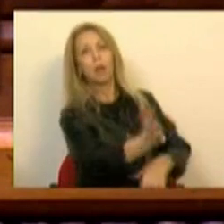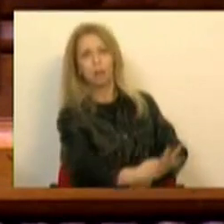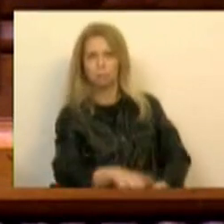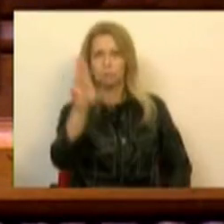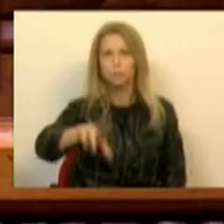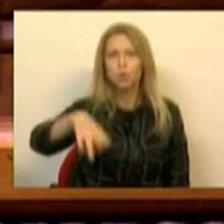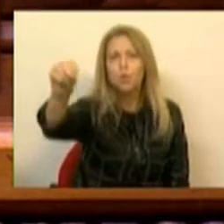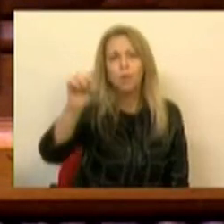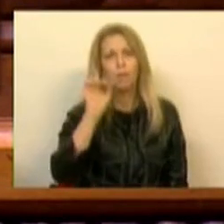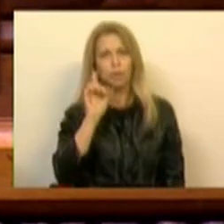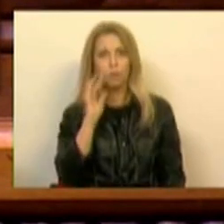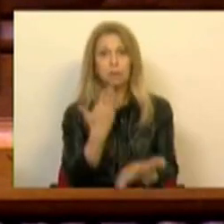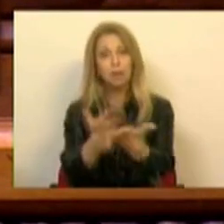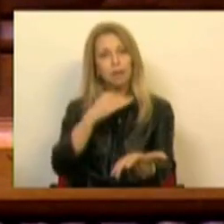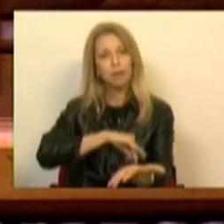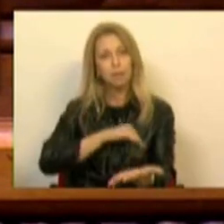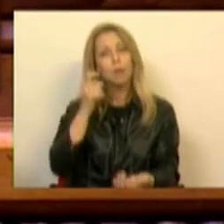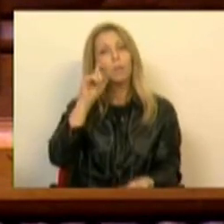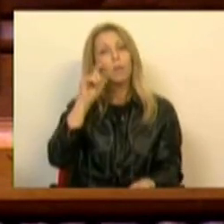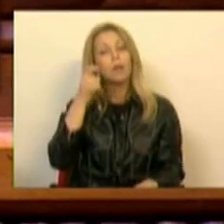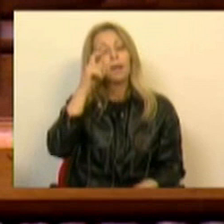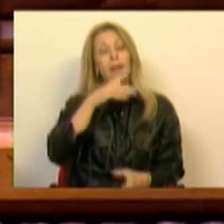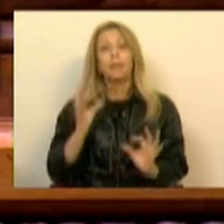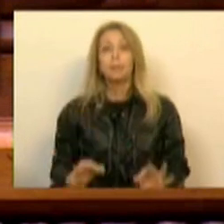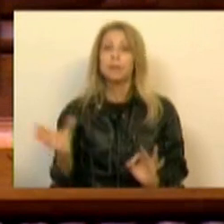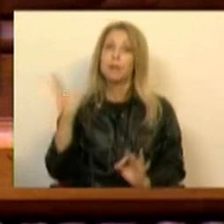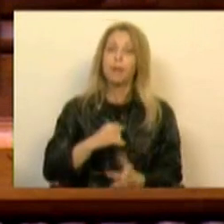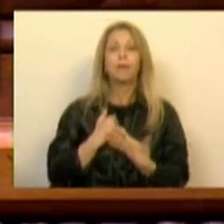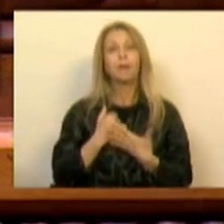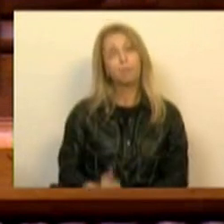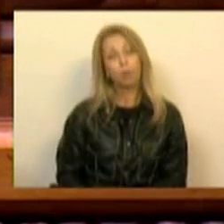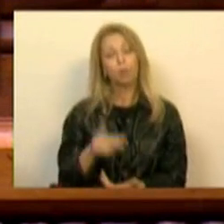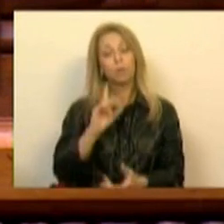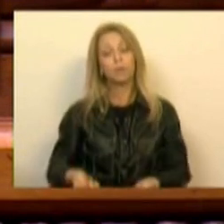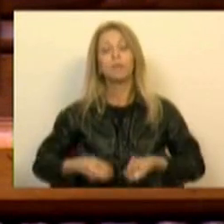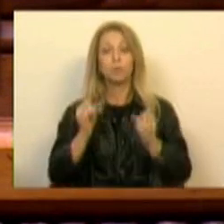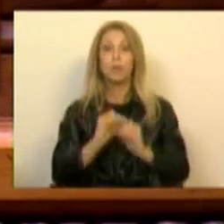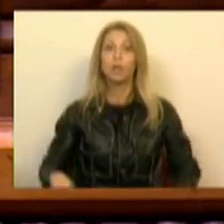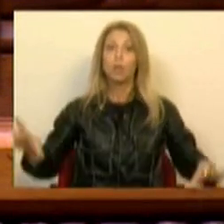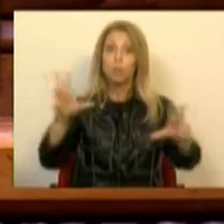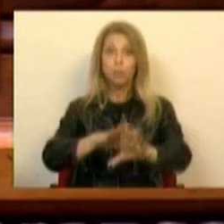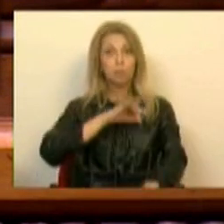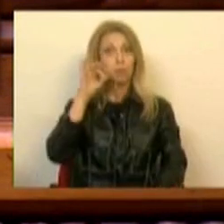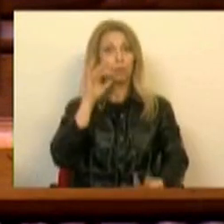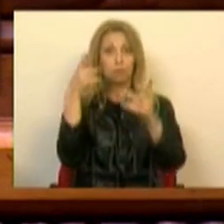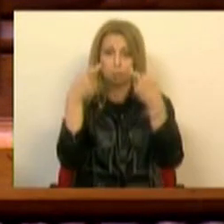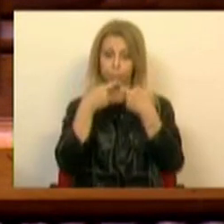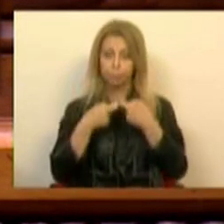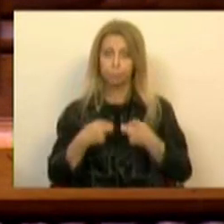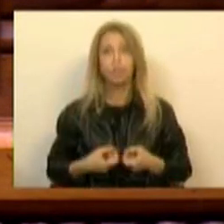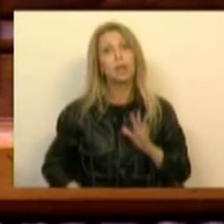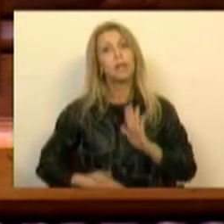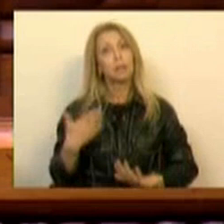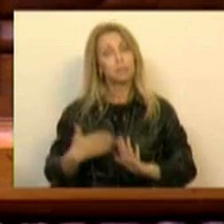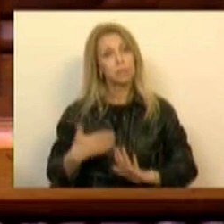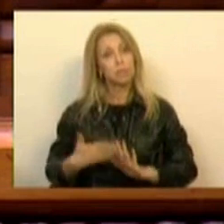dos rendimentos, proteção dos que mais precisam, de aposta na inovação. Sempre conciliámos a emergência e o